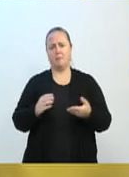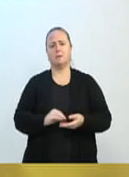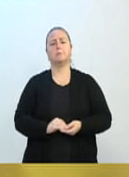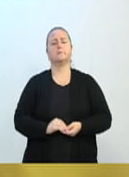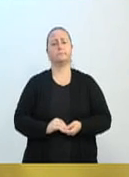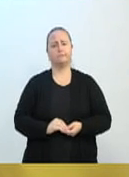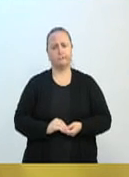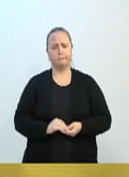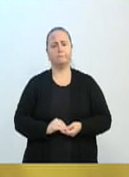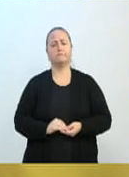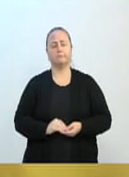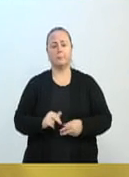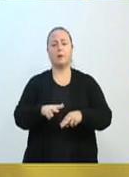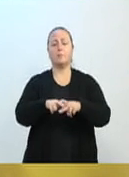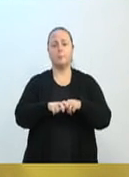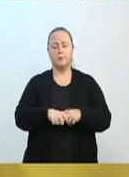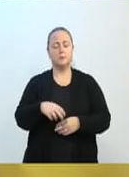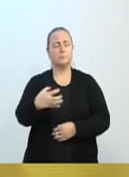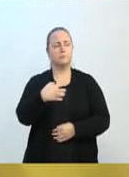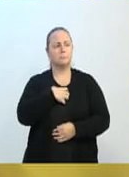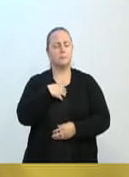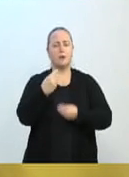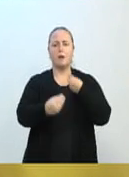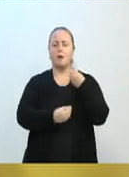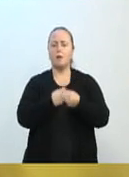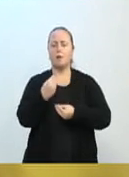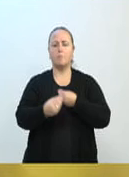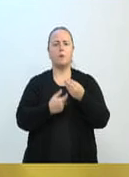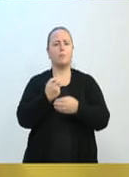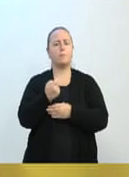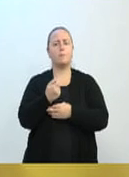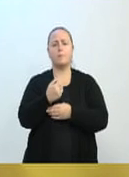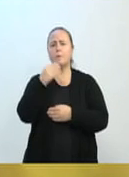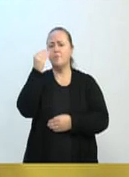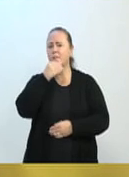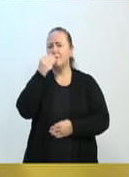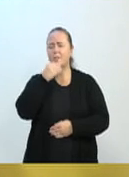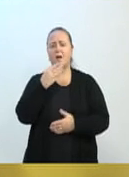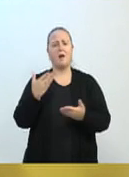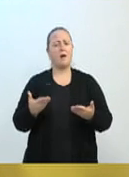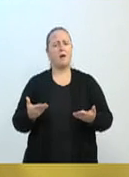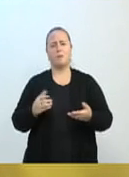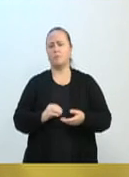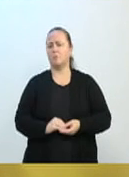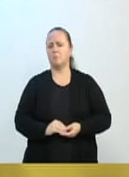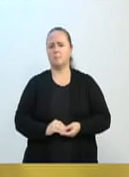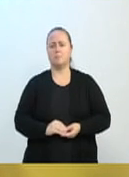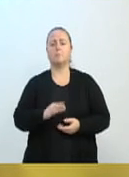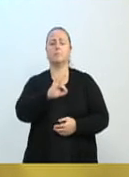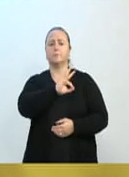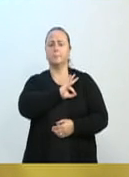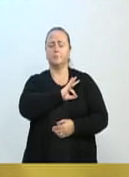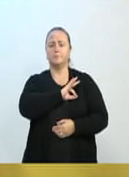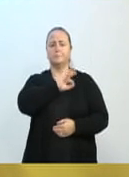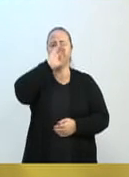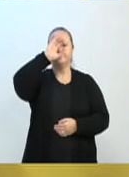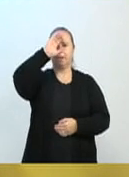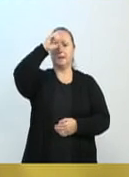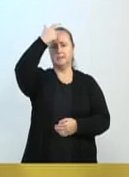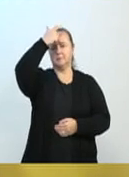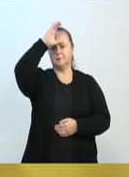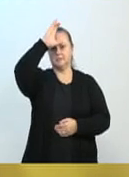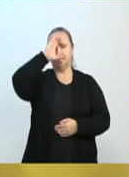lamentável essa defasagem e do efetivo seja da Polícia Civil e da Polícia Militar ou seja até mesmo